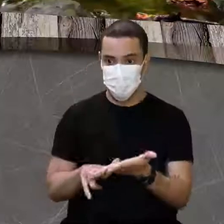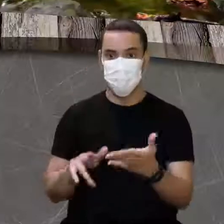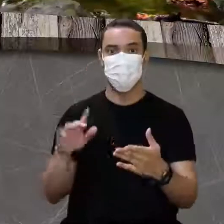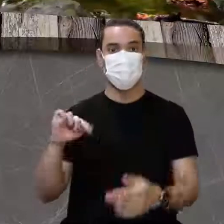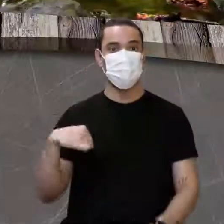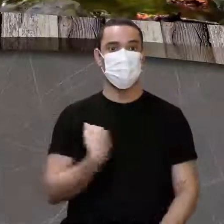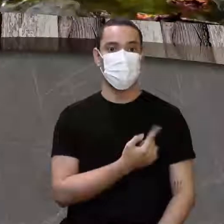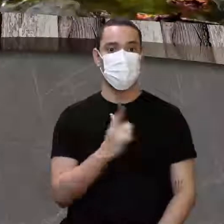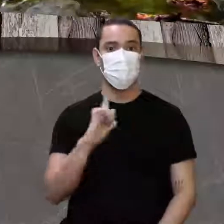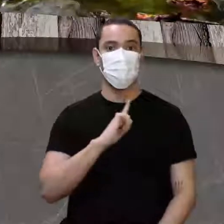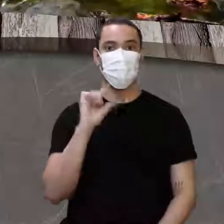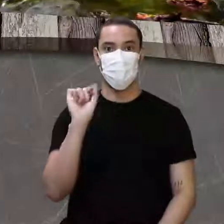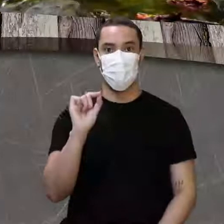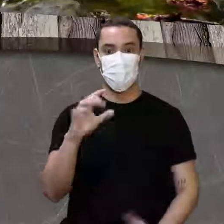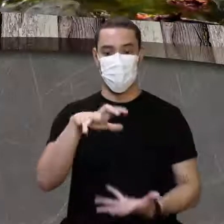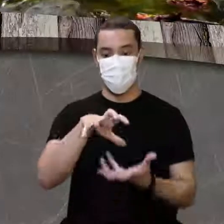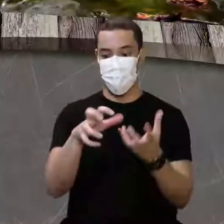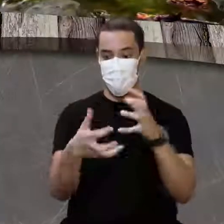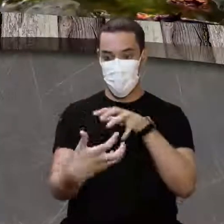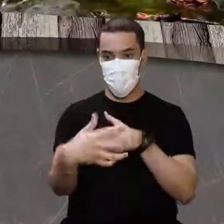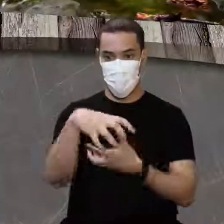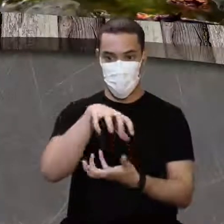têm formas